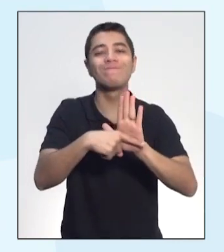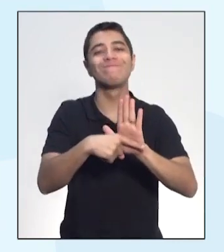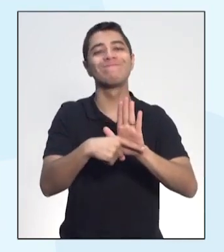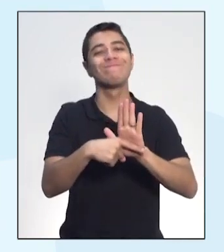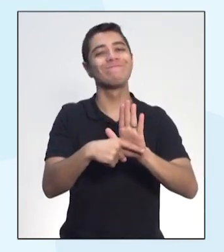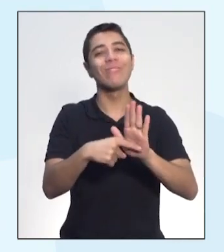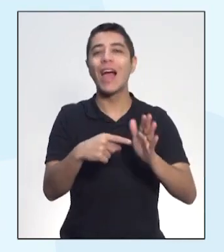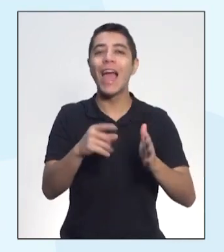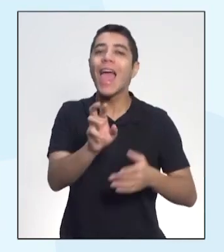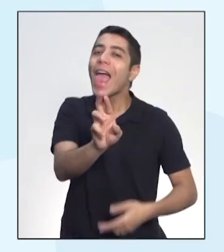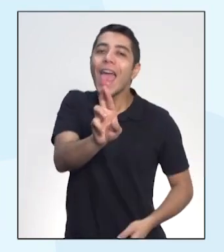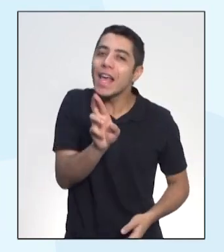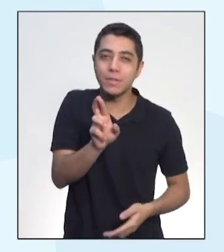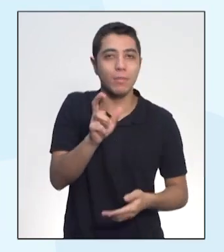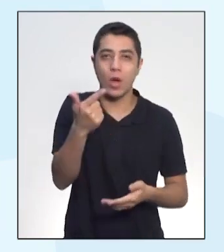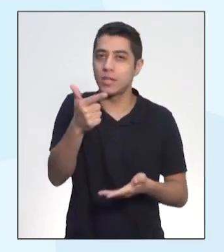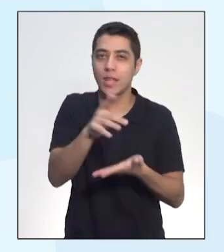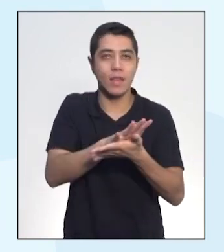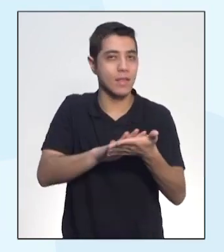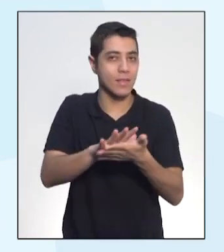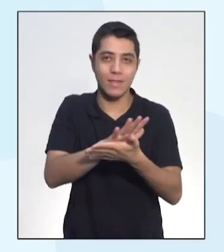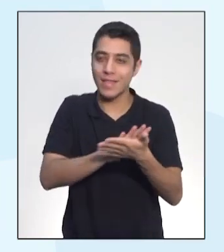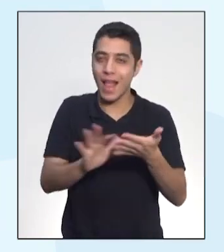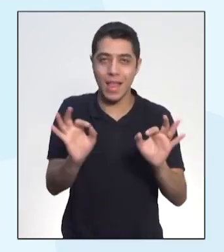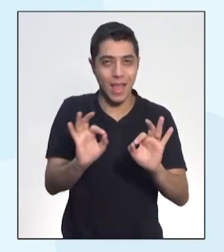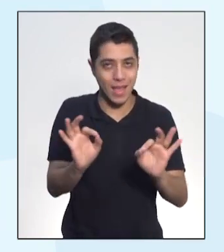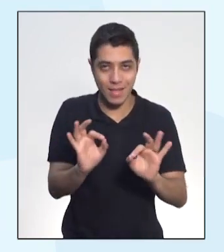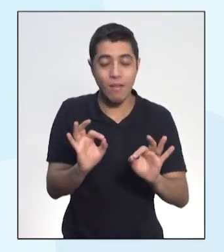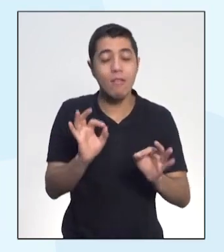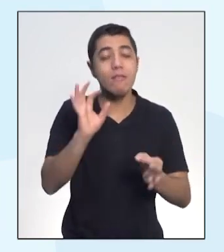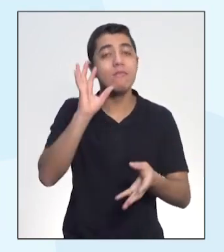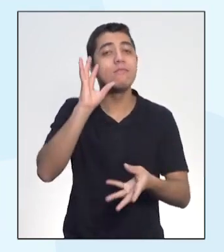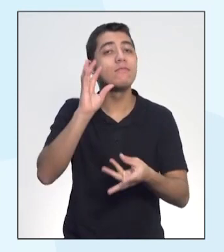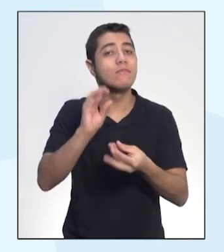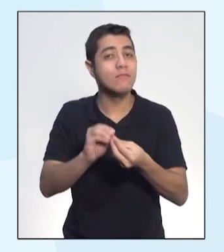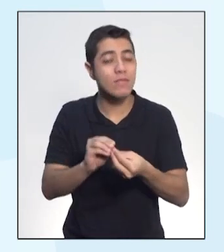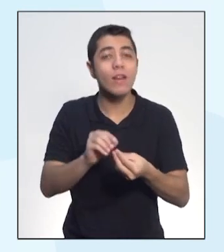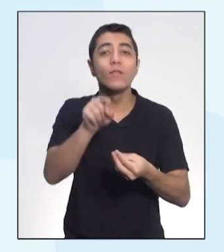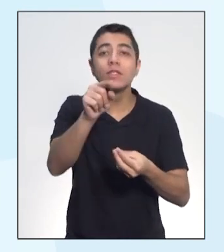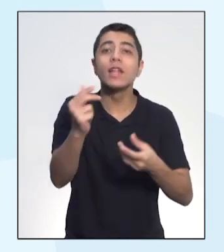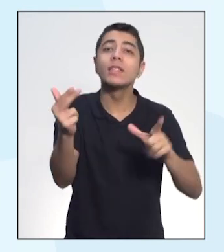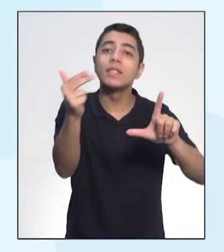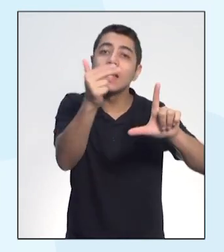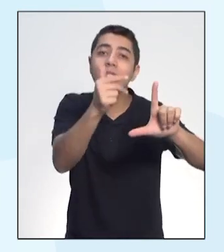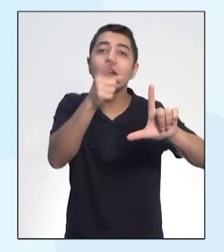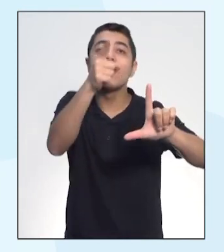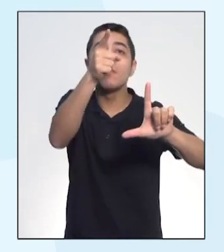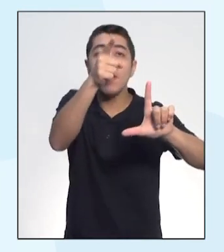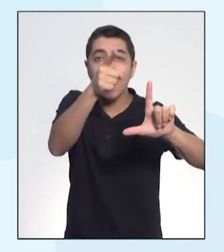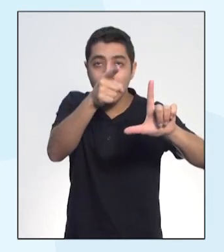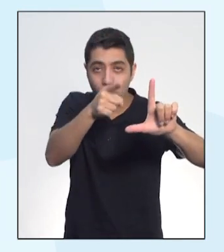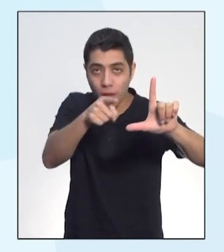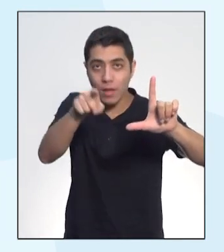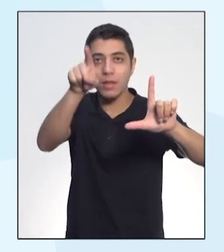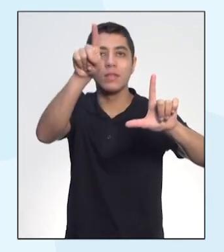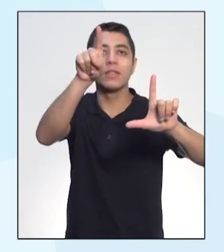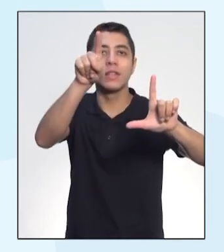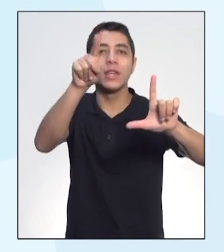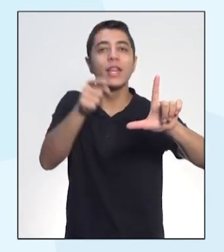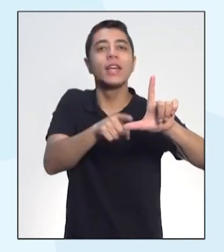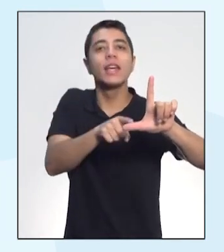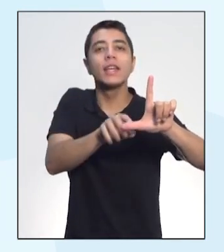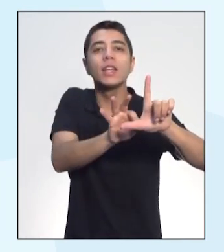não vai cruzar o eixo x. Então, de novo, professora, espera aí. Quando eu quero saber onde cruza o eixo x, eu estou falando do